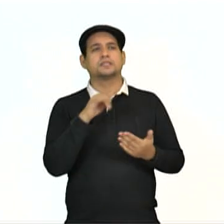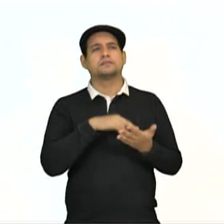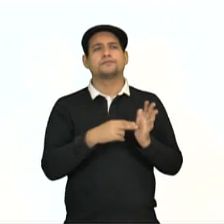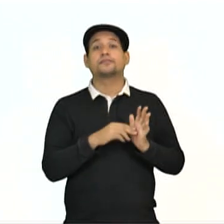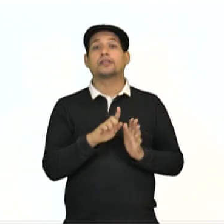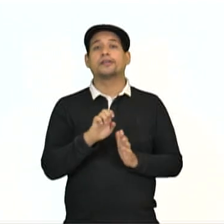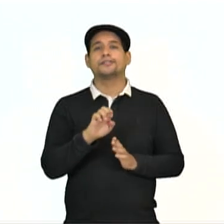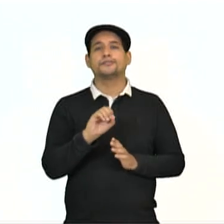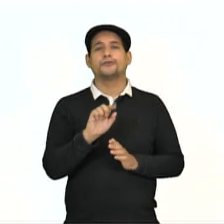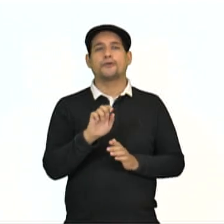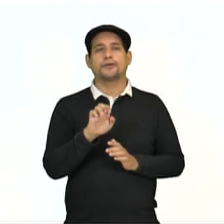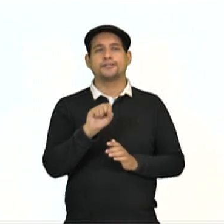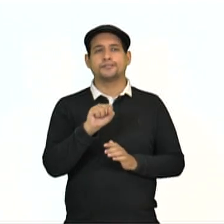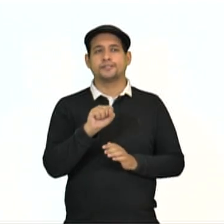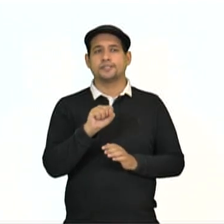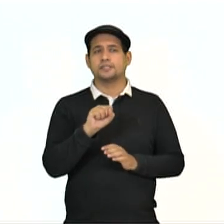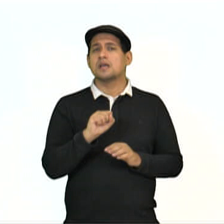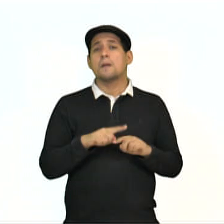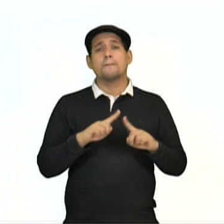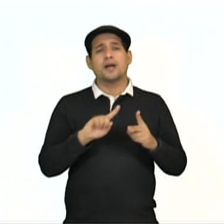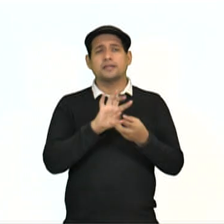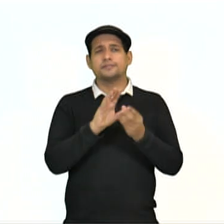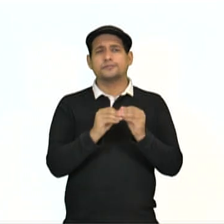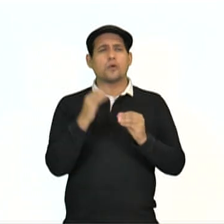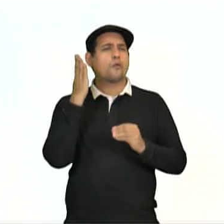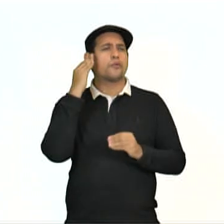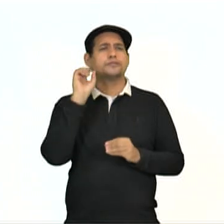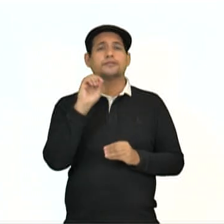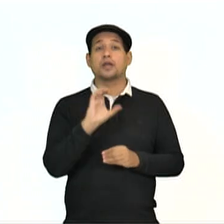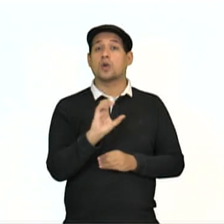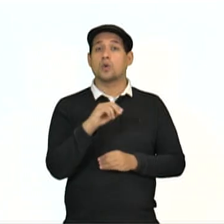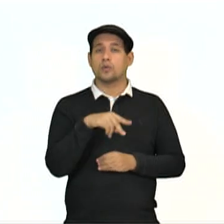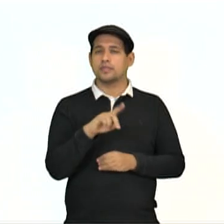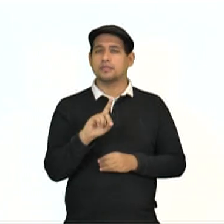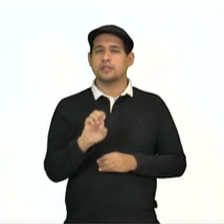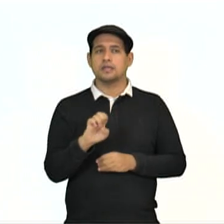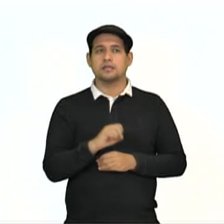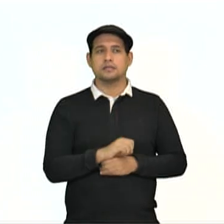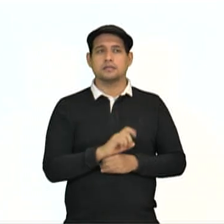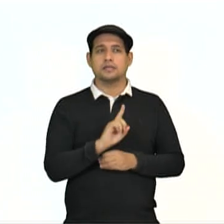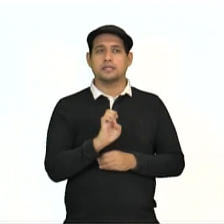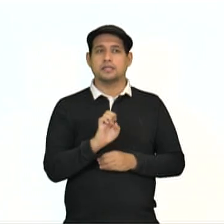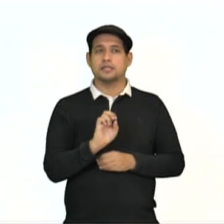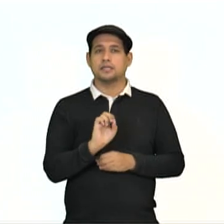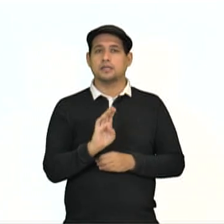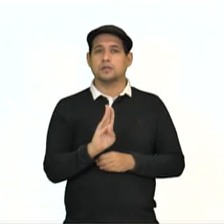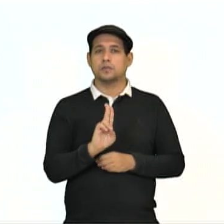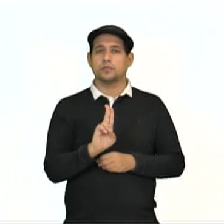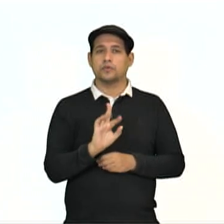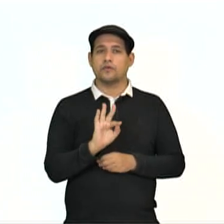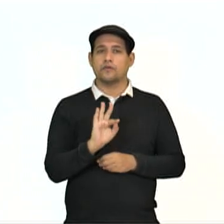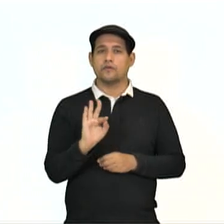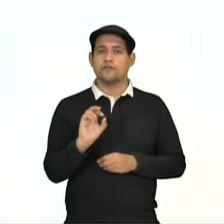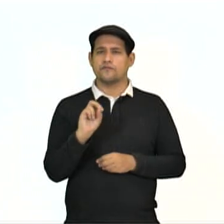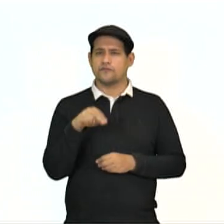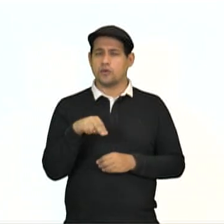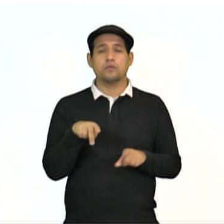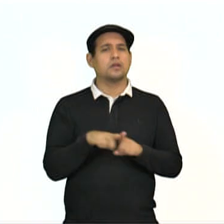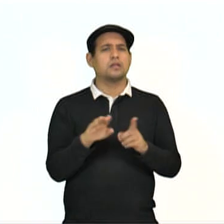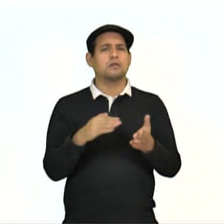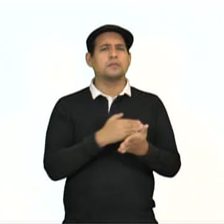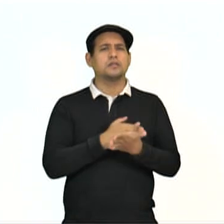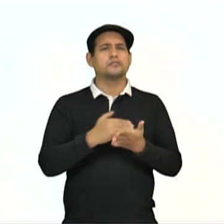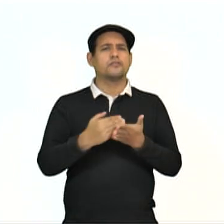muito mais conhecido como Conde de Buffon, tá? E ele foi um dos primeiros, então, a começar a jogar aí